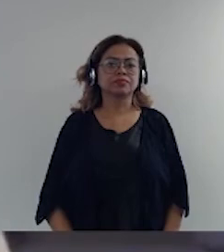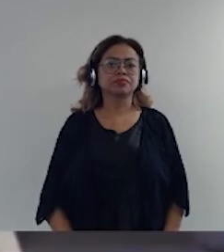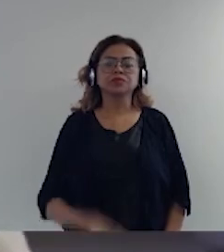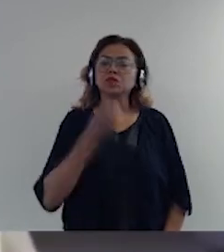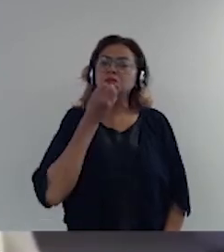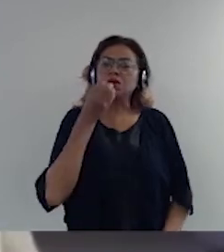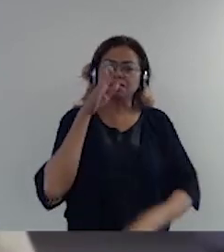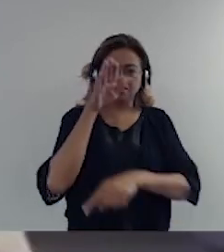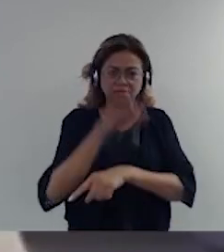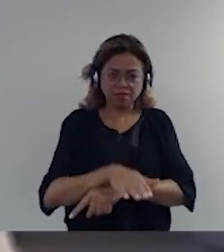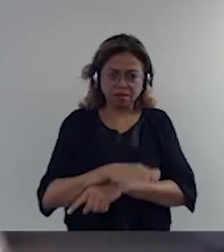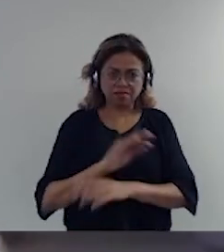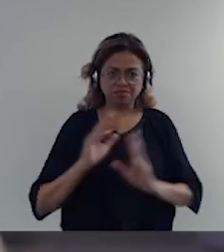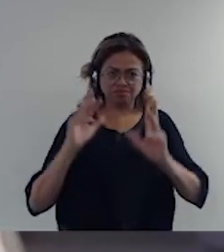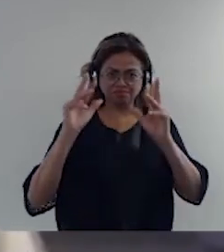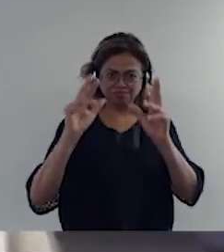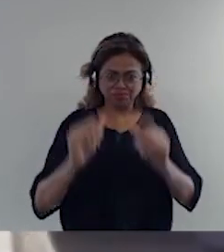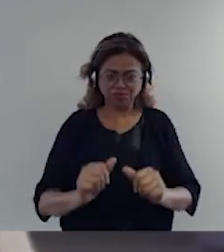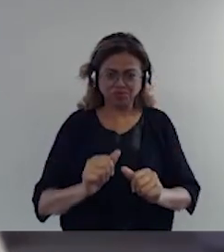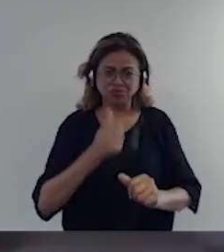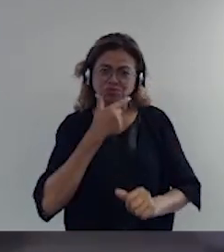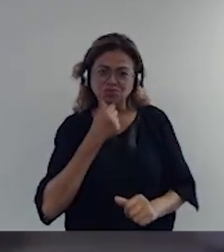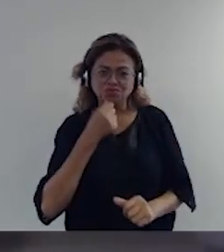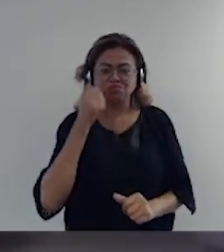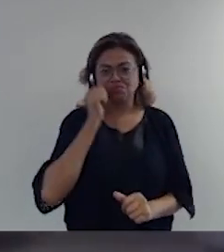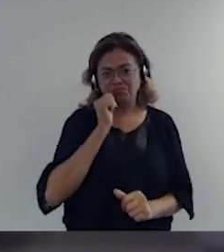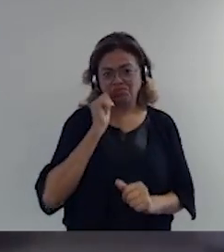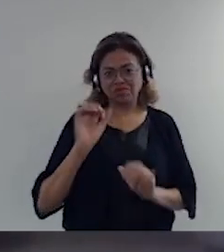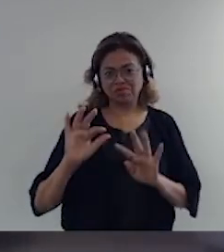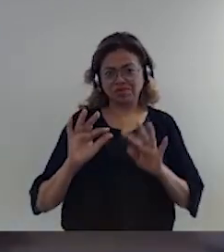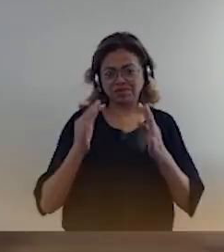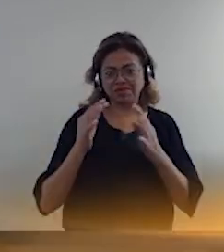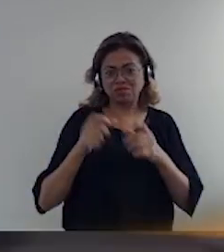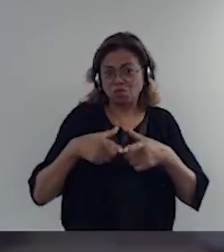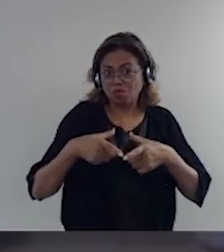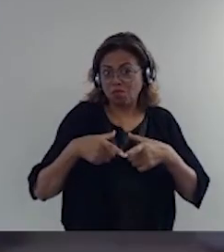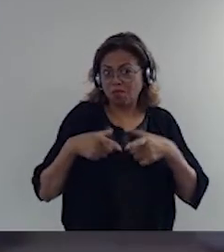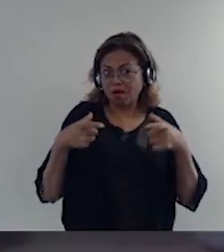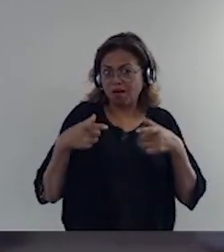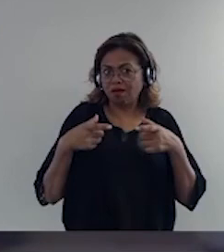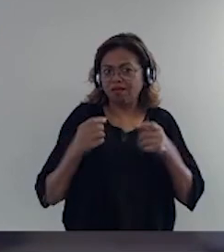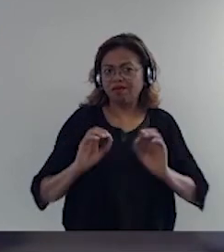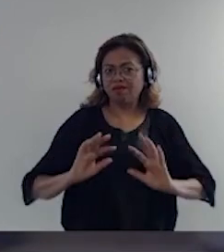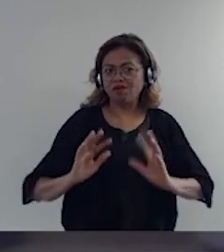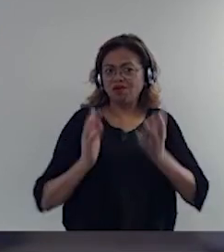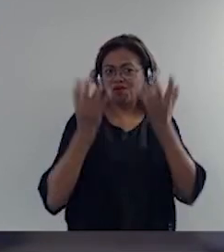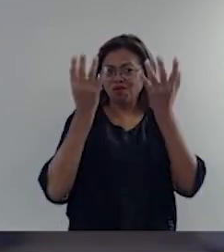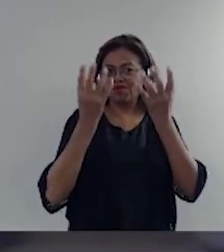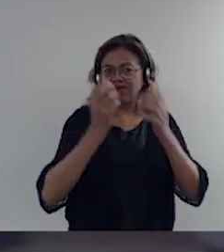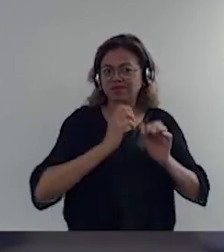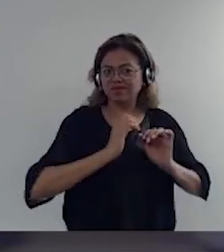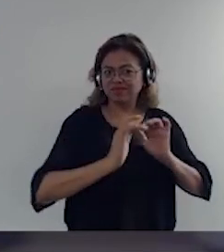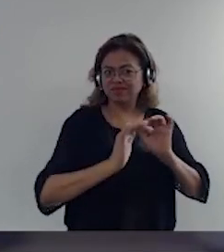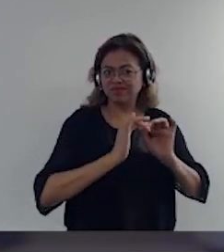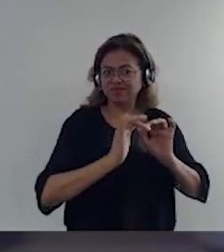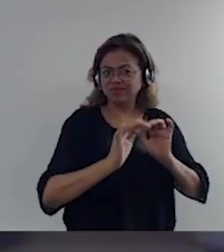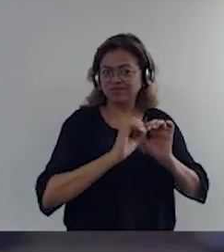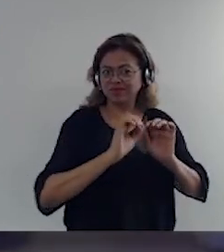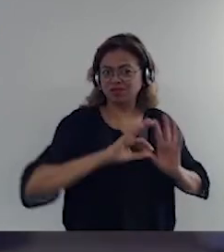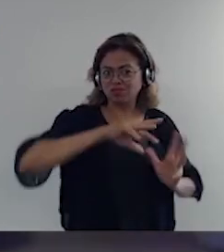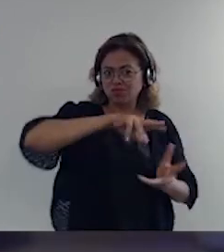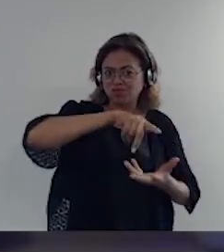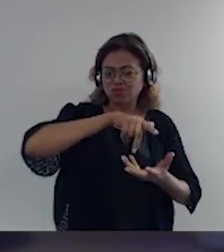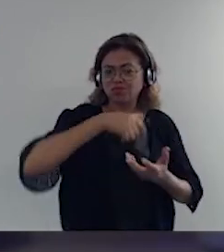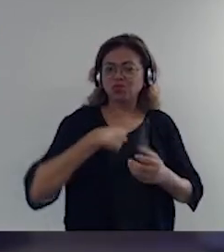Boa tarde a todos e a todas que participam do maior congresso digital do mundo, promovido pela Ordem dos Advogados